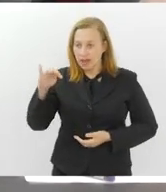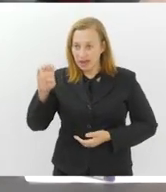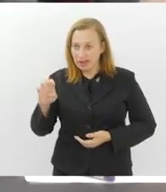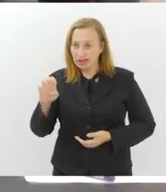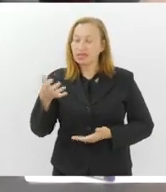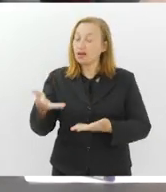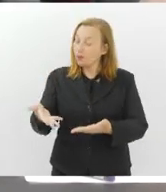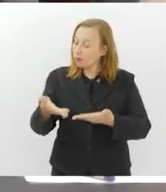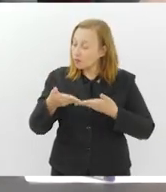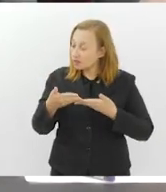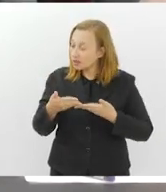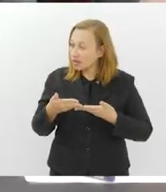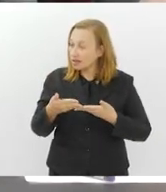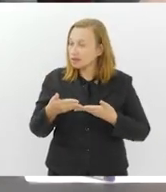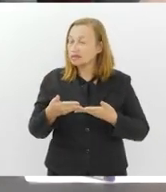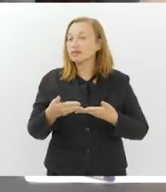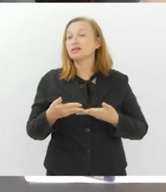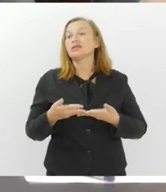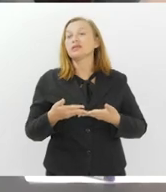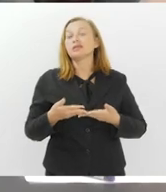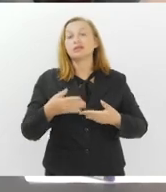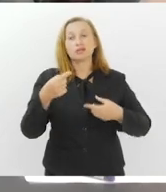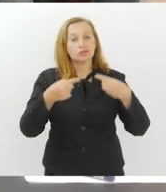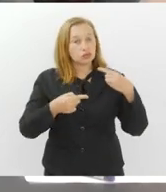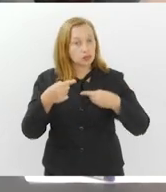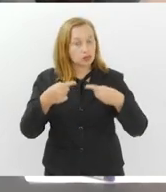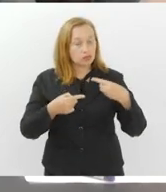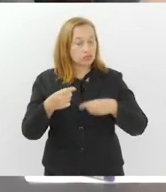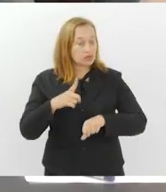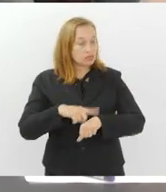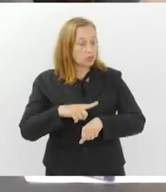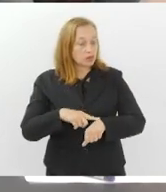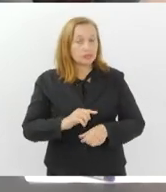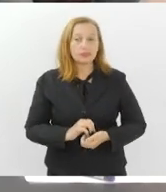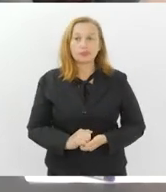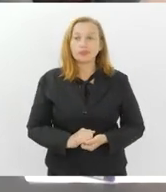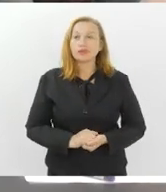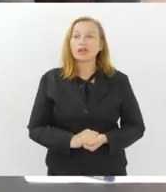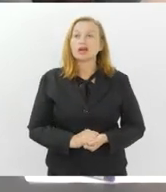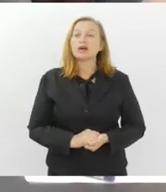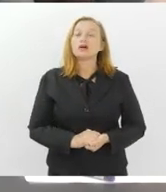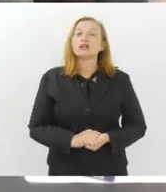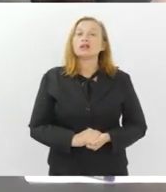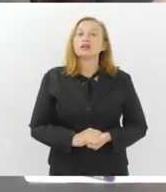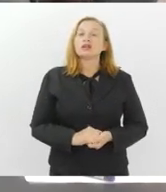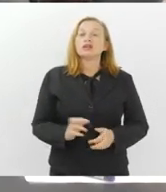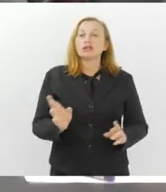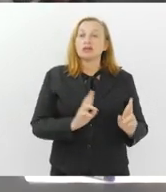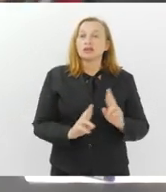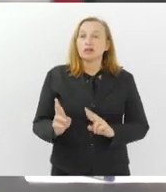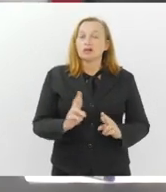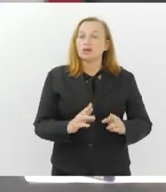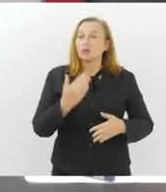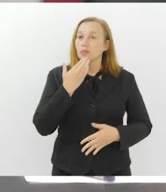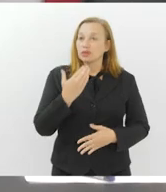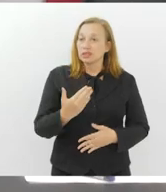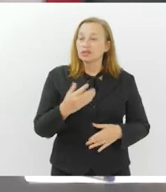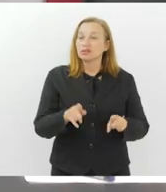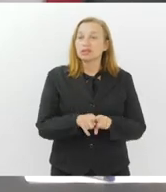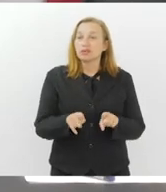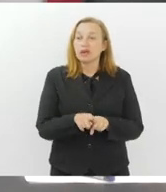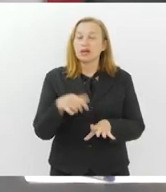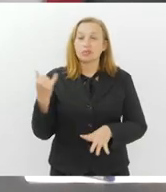para este nosso debate, para este nosso momento. Seguindo, em relação a solicitações, também é